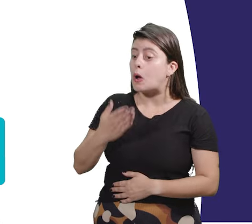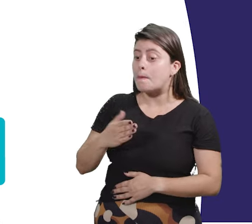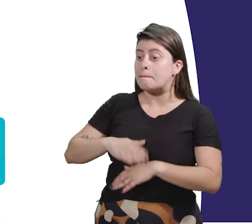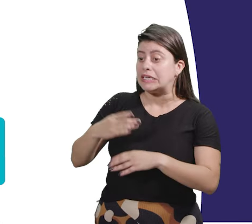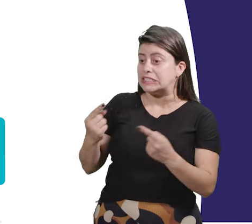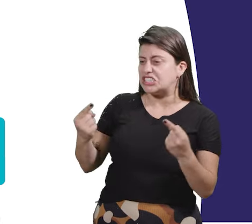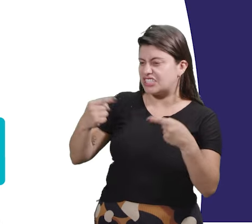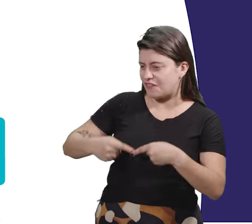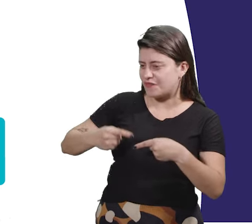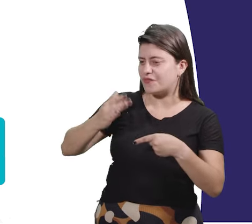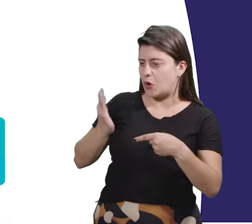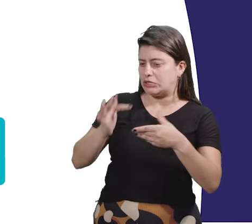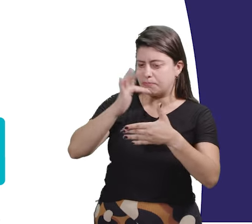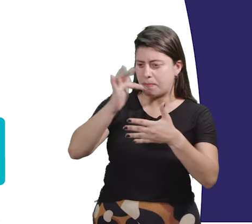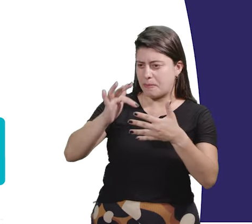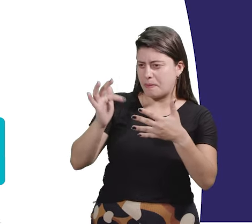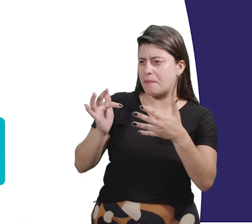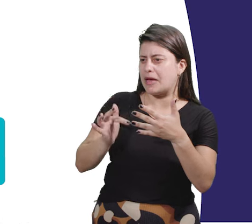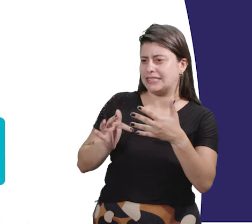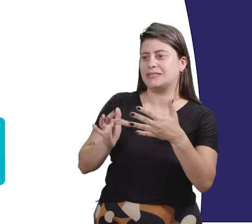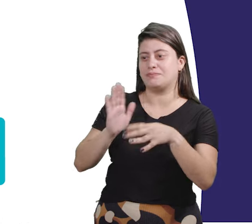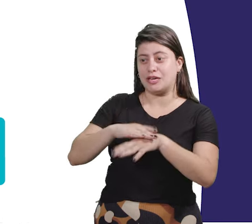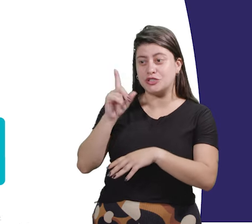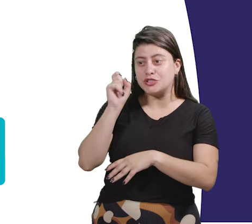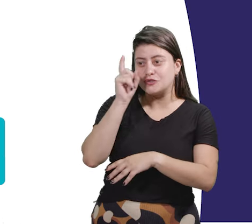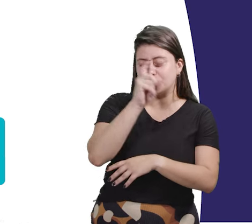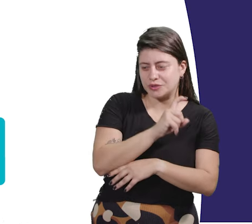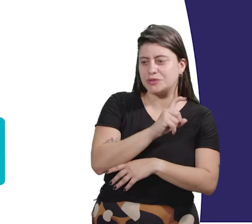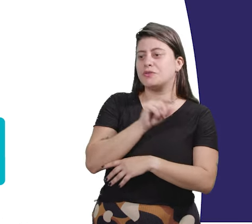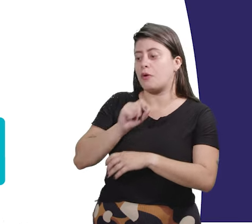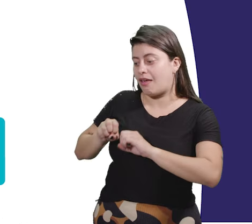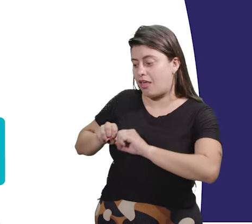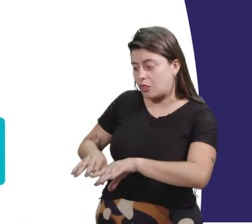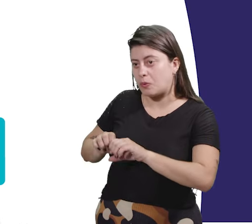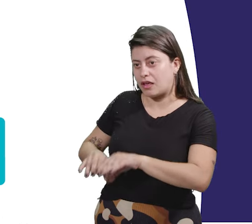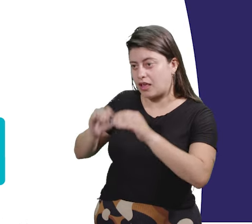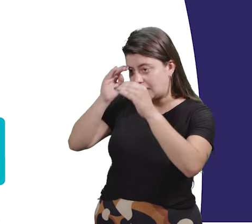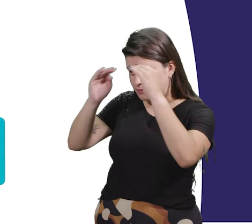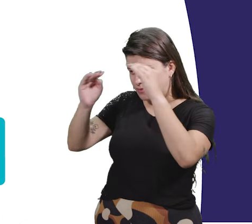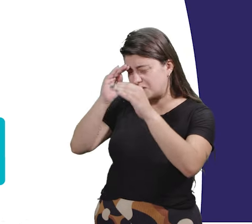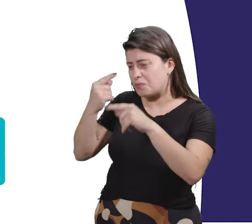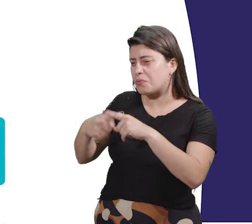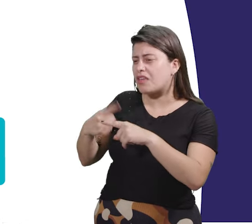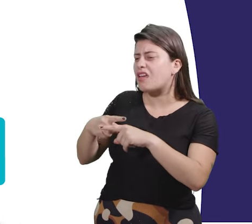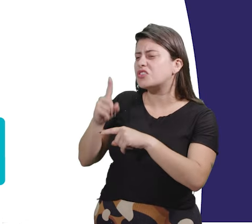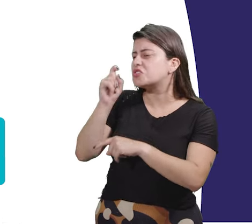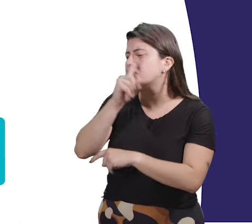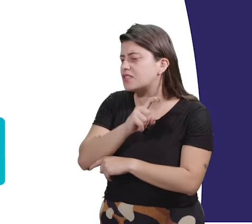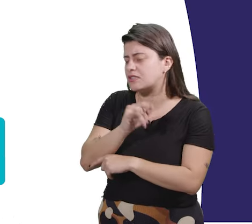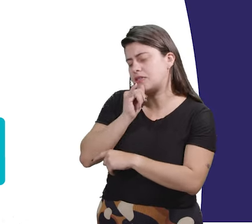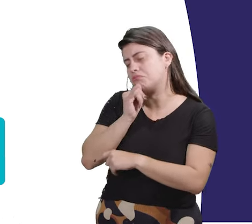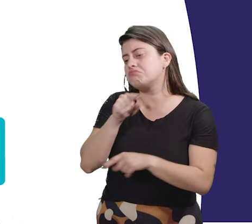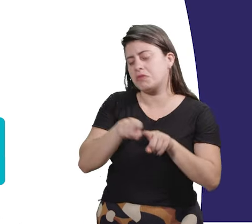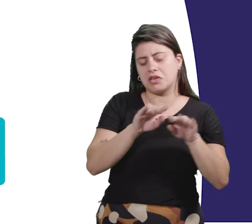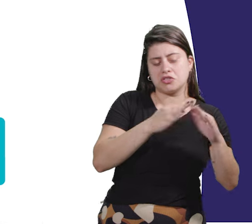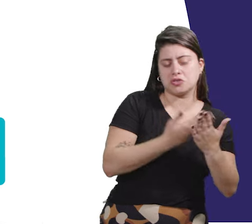maiores desafios para vocês, assim, os desafios mais comuns que a gente enfrenta para implementar uma educação respeitosa, tanto na escola como